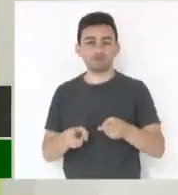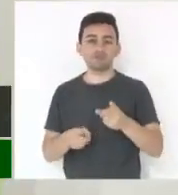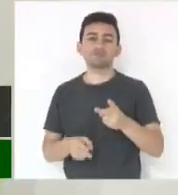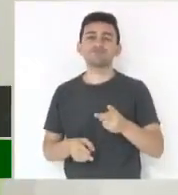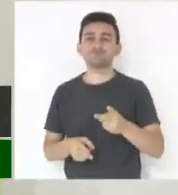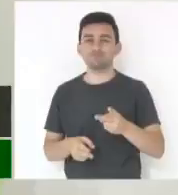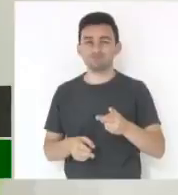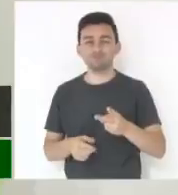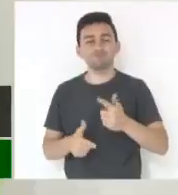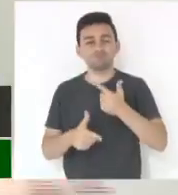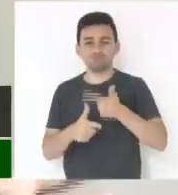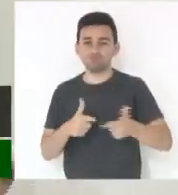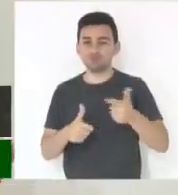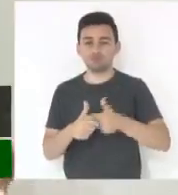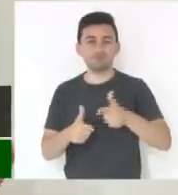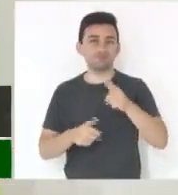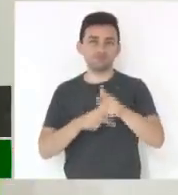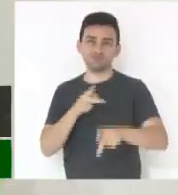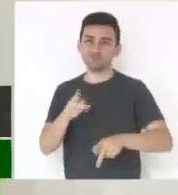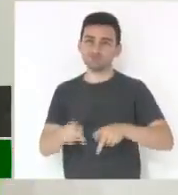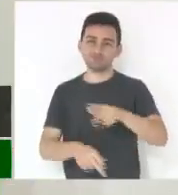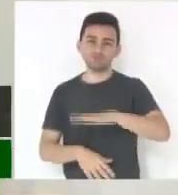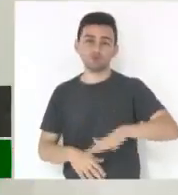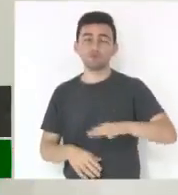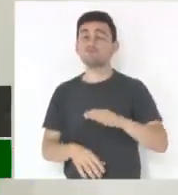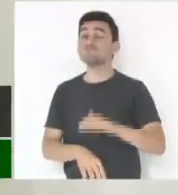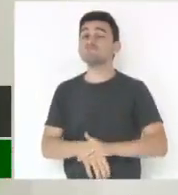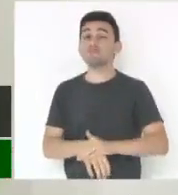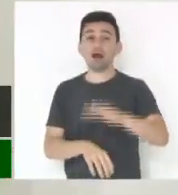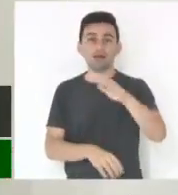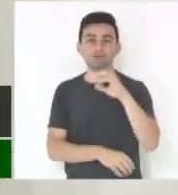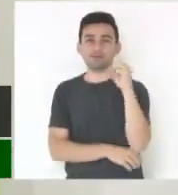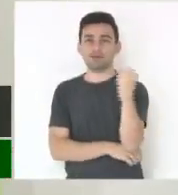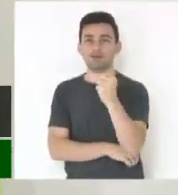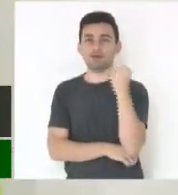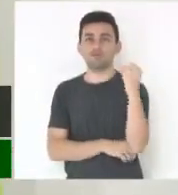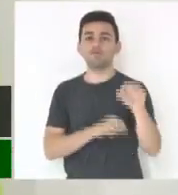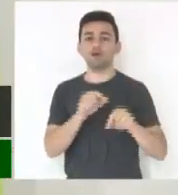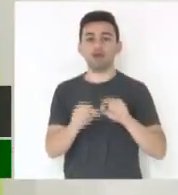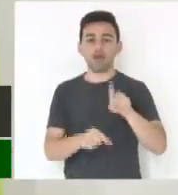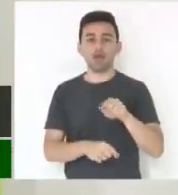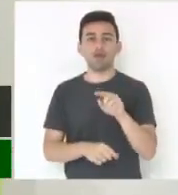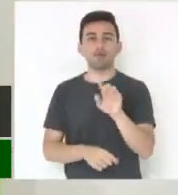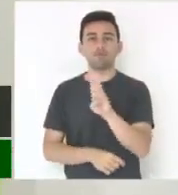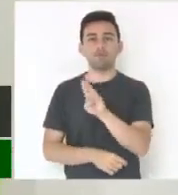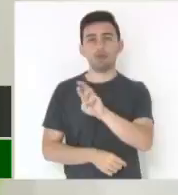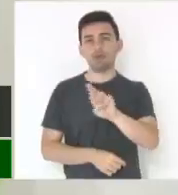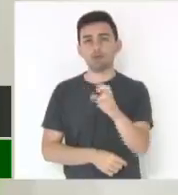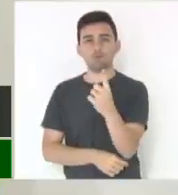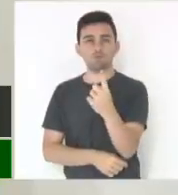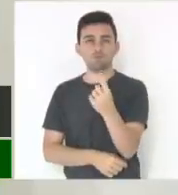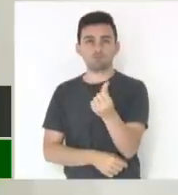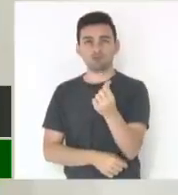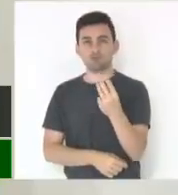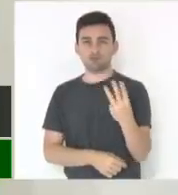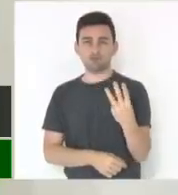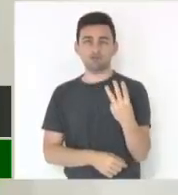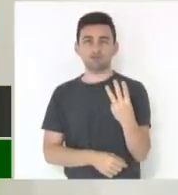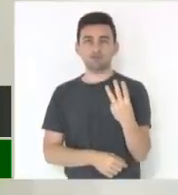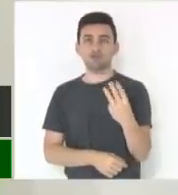a população. Mas o mais grave ainda é a BR-163. Não se tem